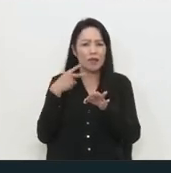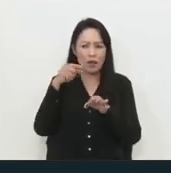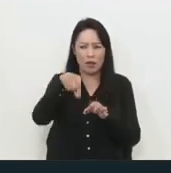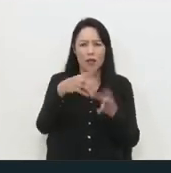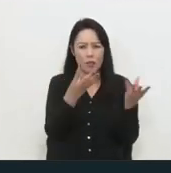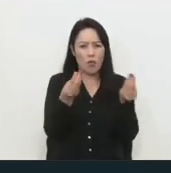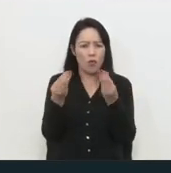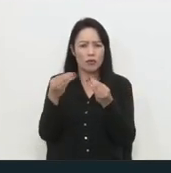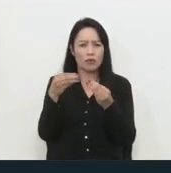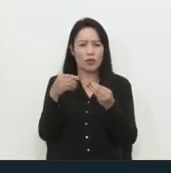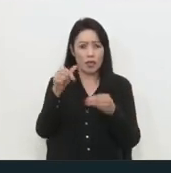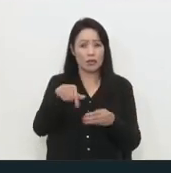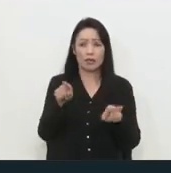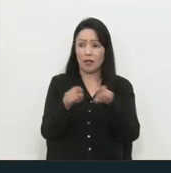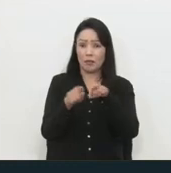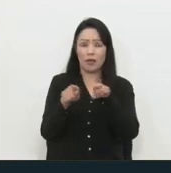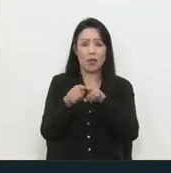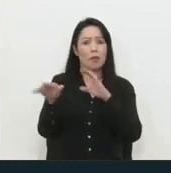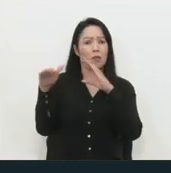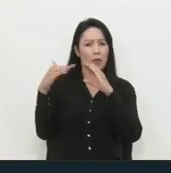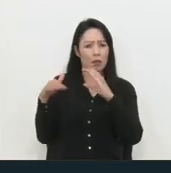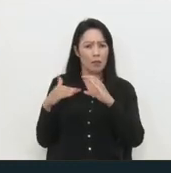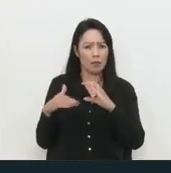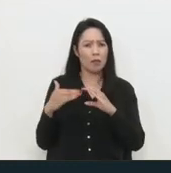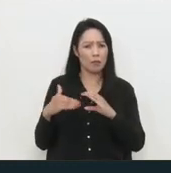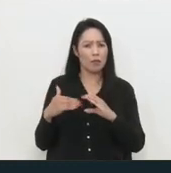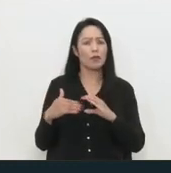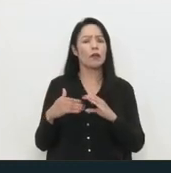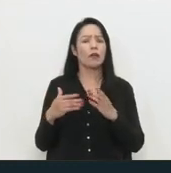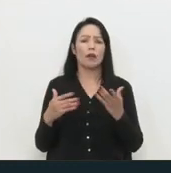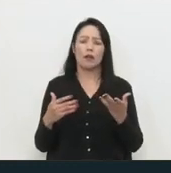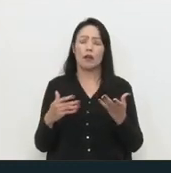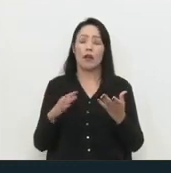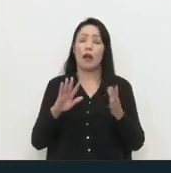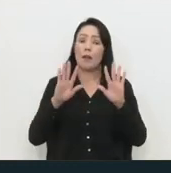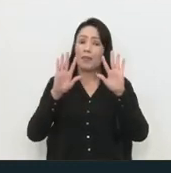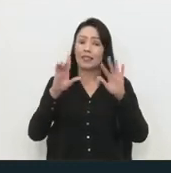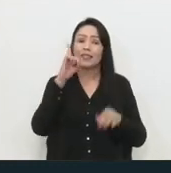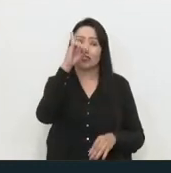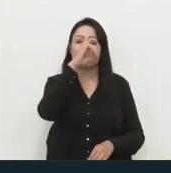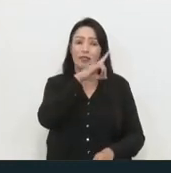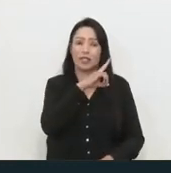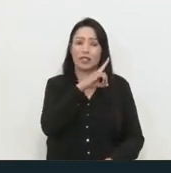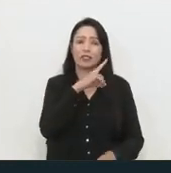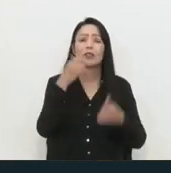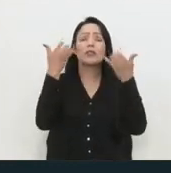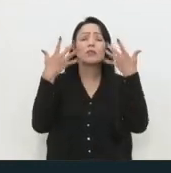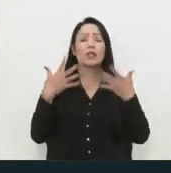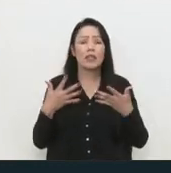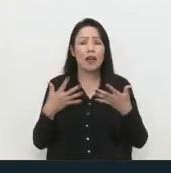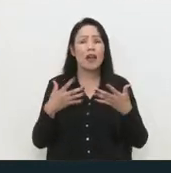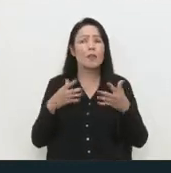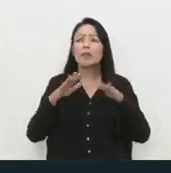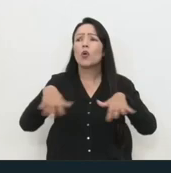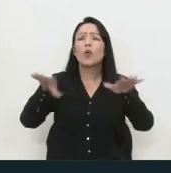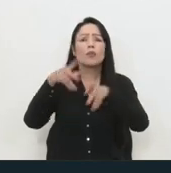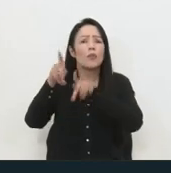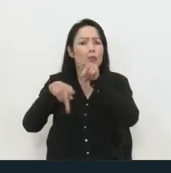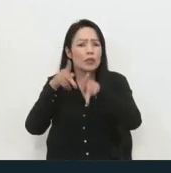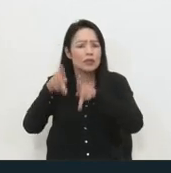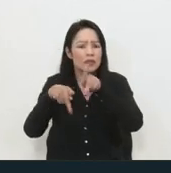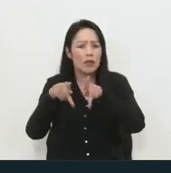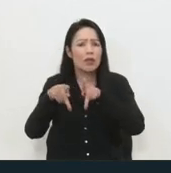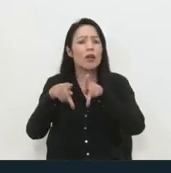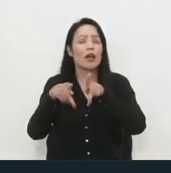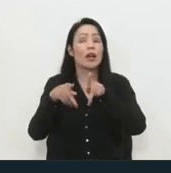casa também receberam essa denúncia só que é difícil a gente explicar para a população que